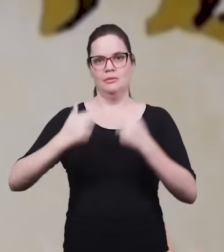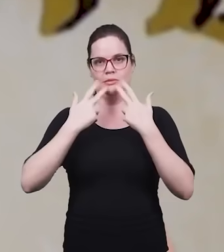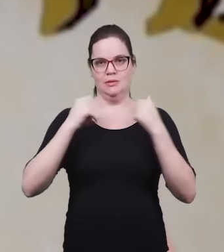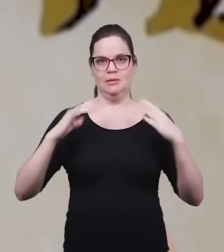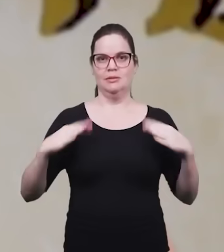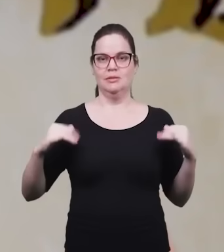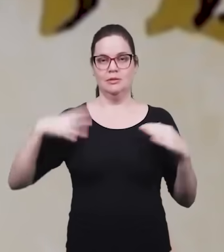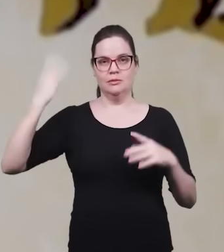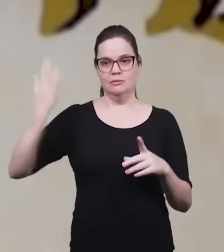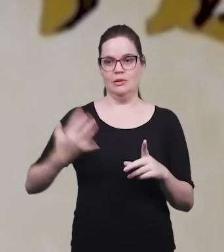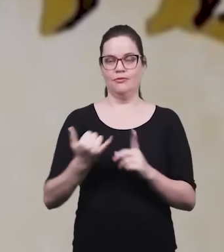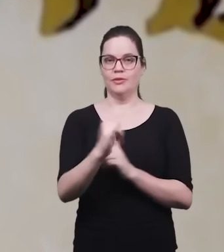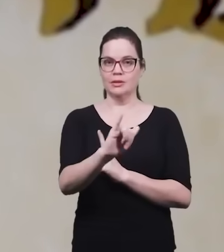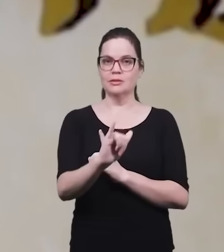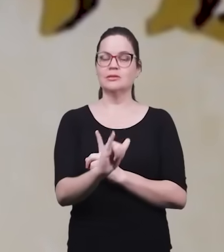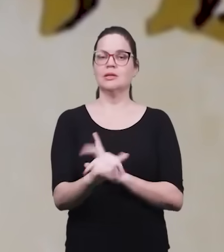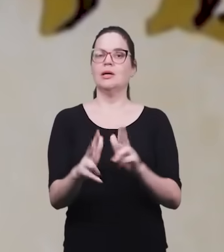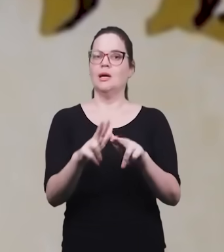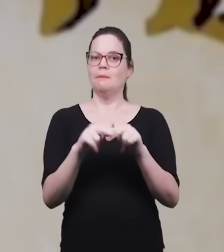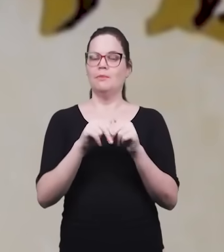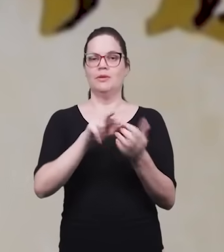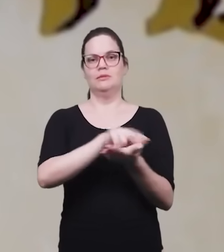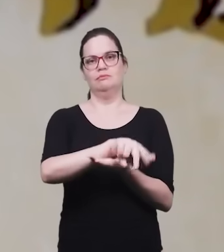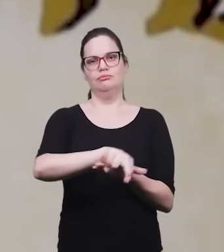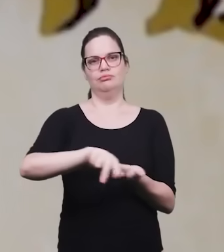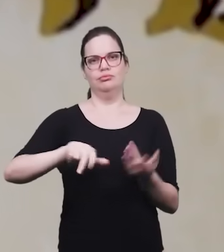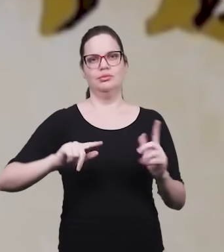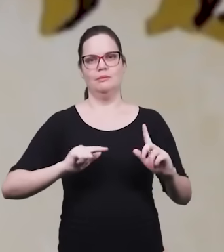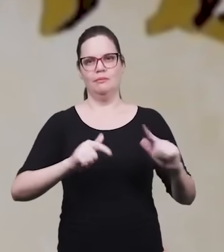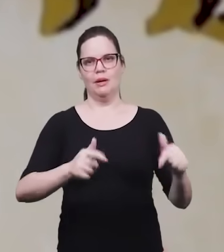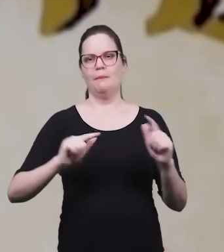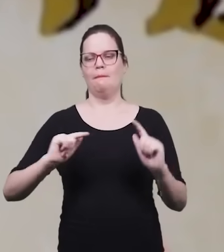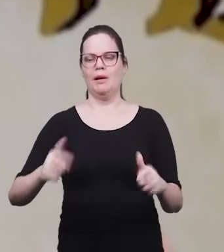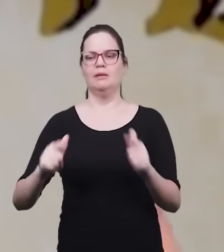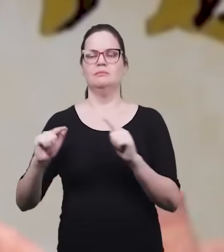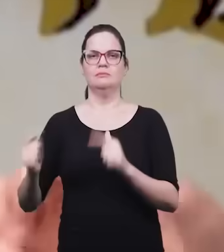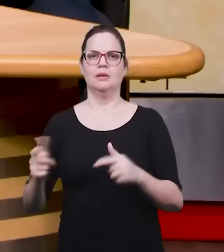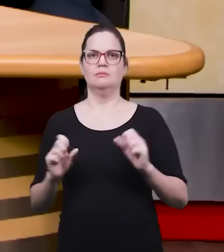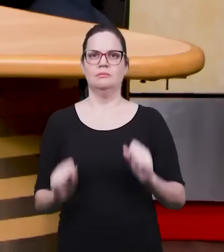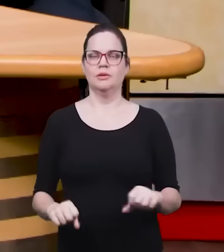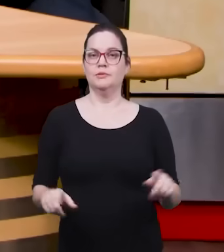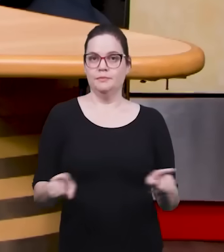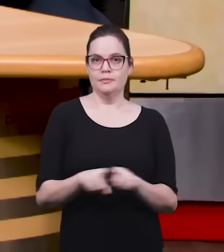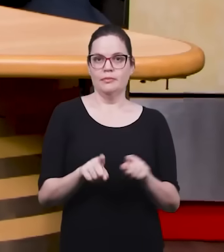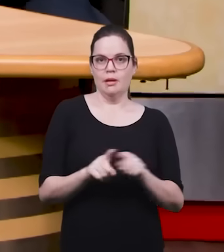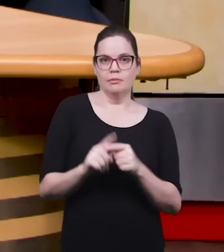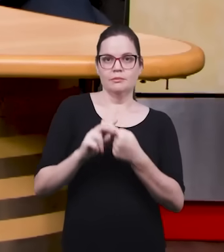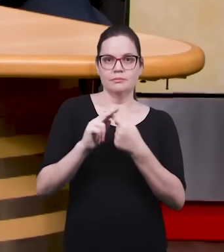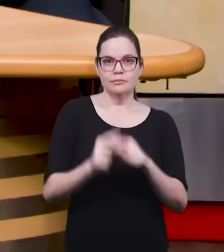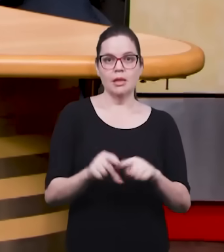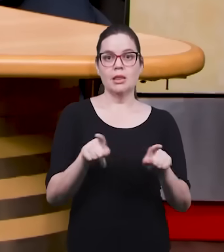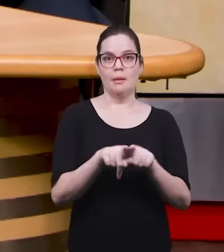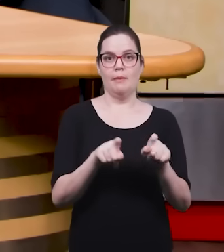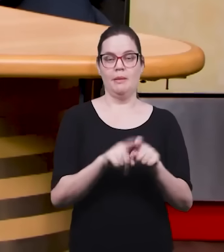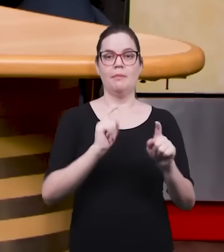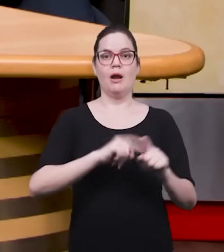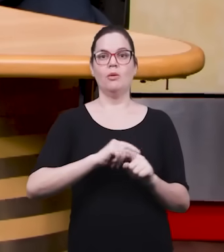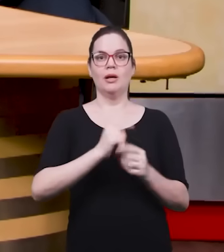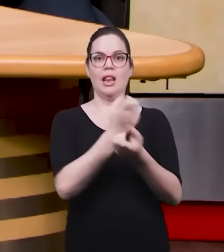isso o nome é variedade de línguas. É variedade de operações. Que é variedade de operações. Né? Até às vezes para repreender uma opressão. Até mesmo para repreender uma